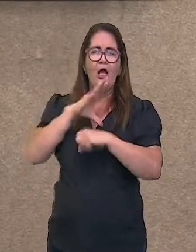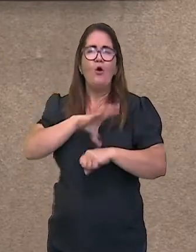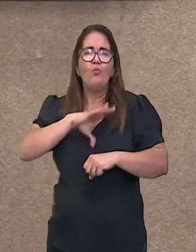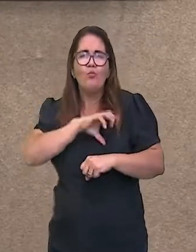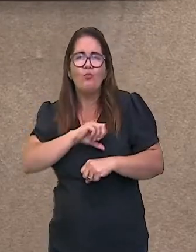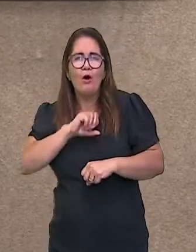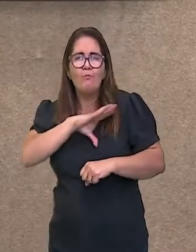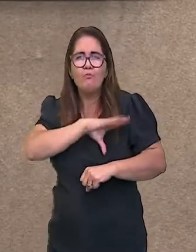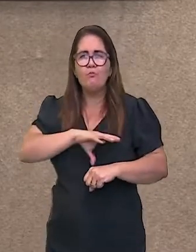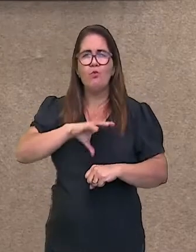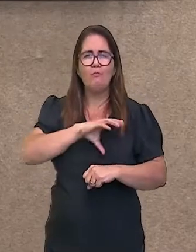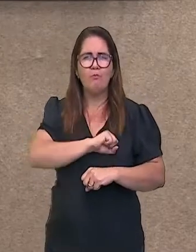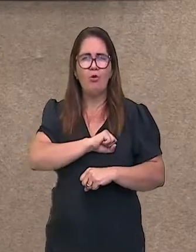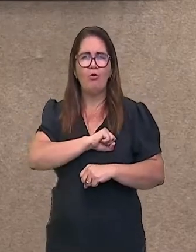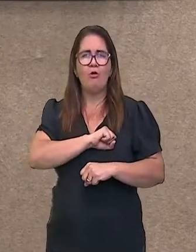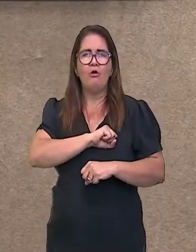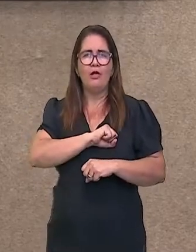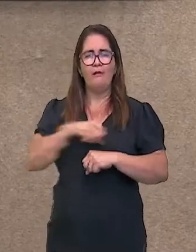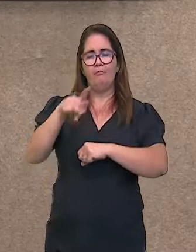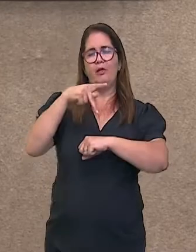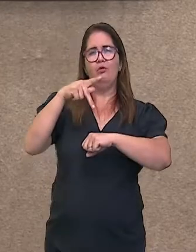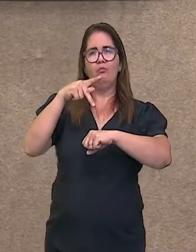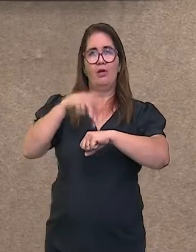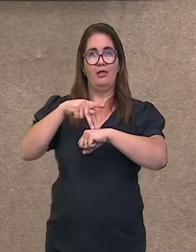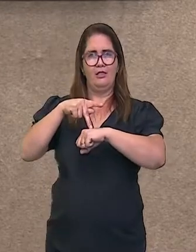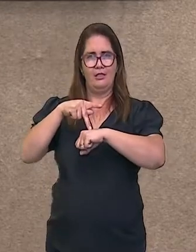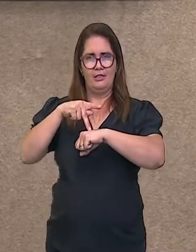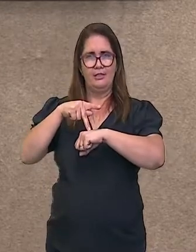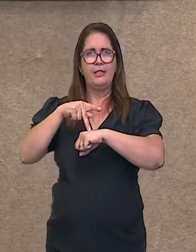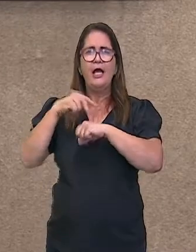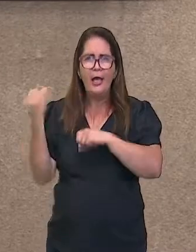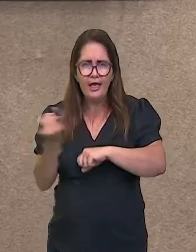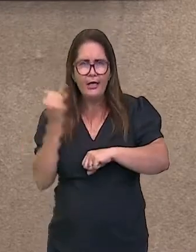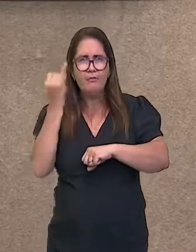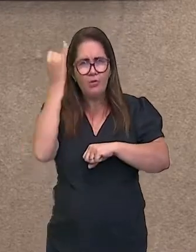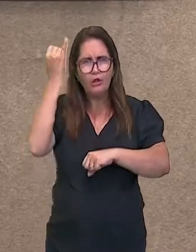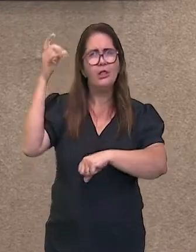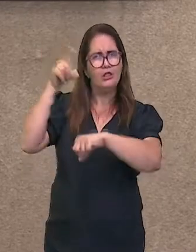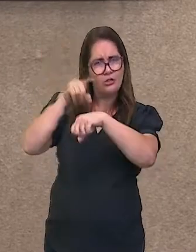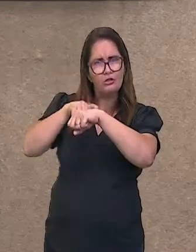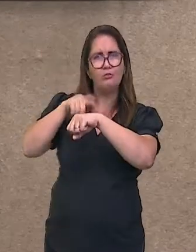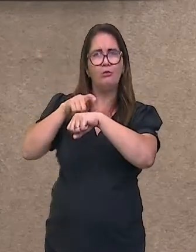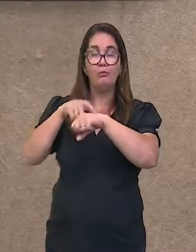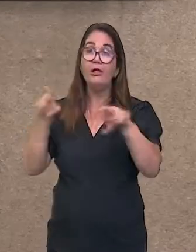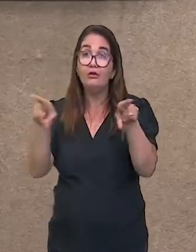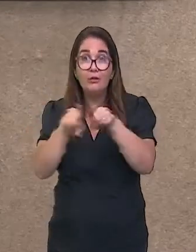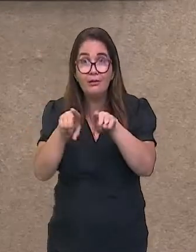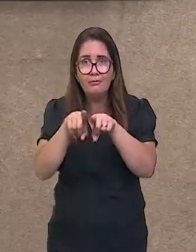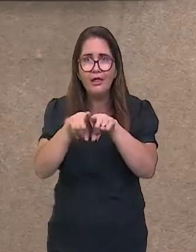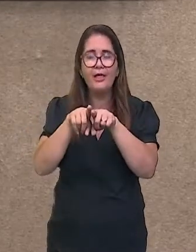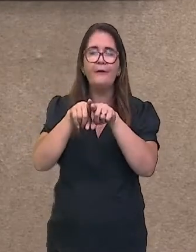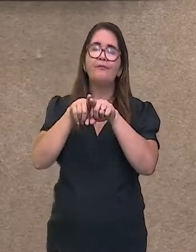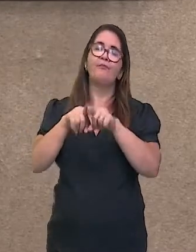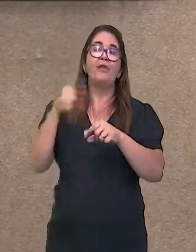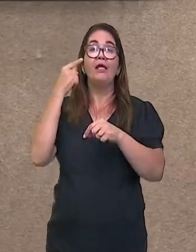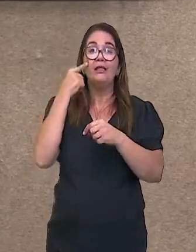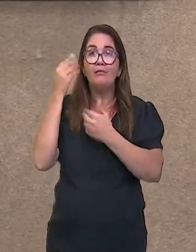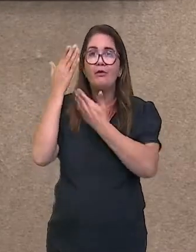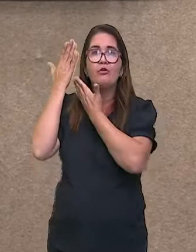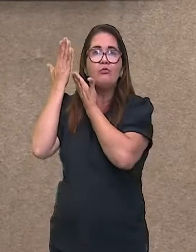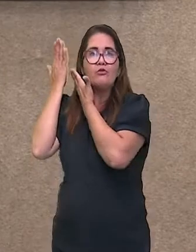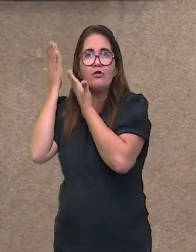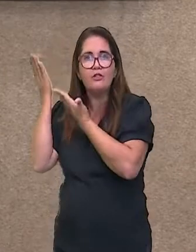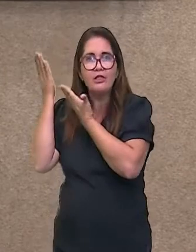região do continente europeu, e também, no início do século XX, os Balcãs eram quase inteiramente dominados